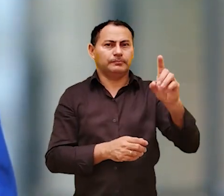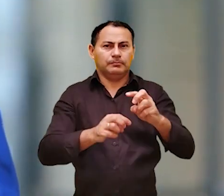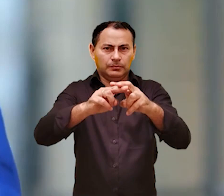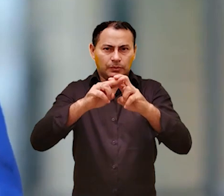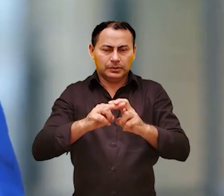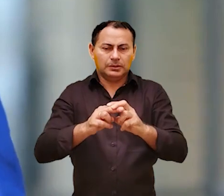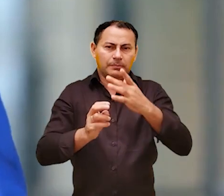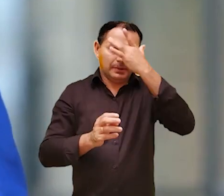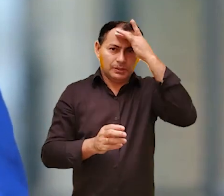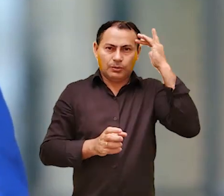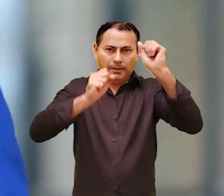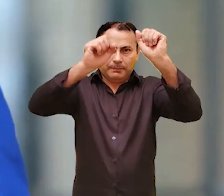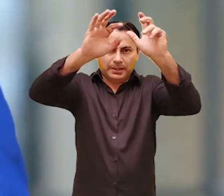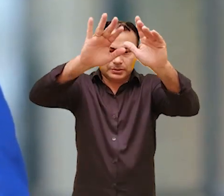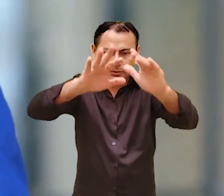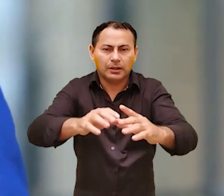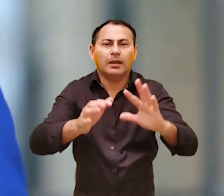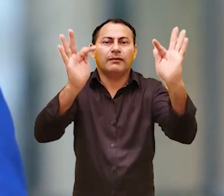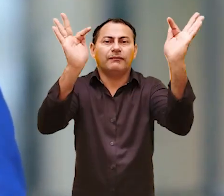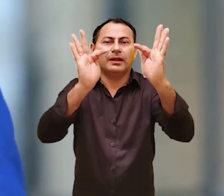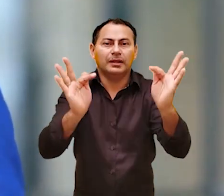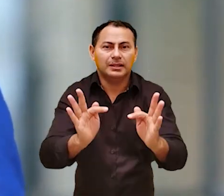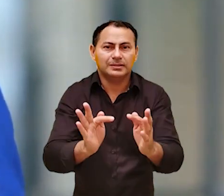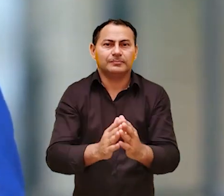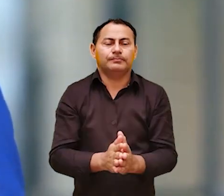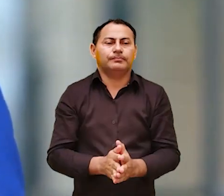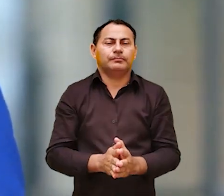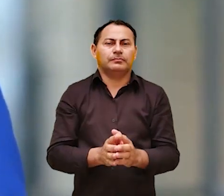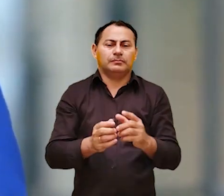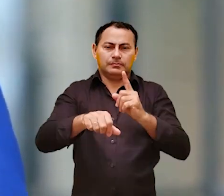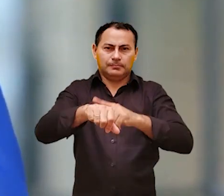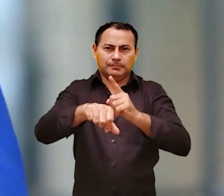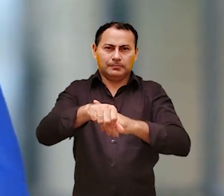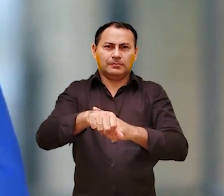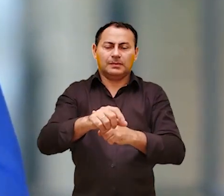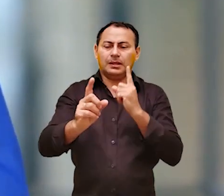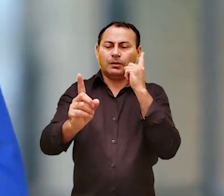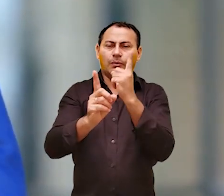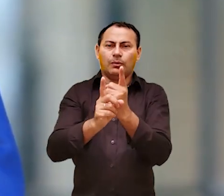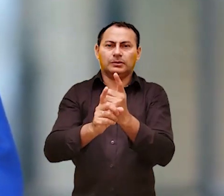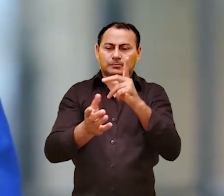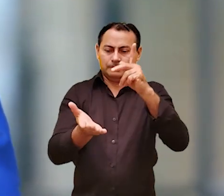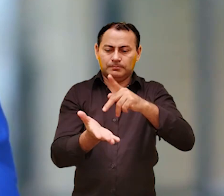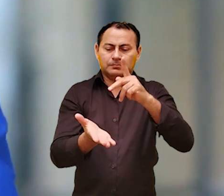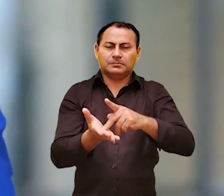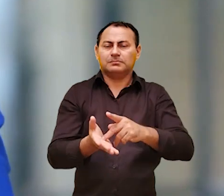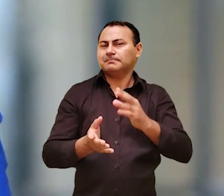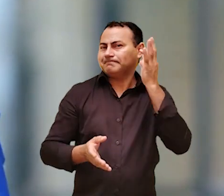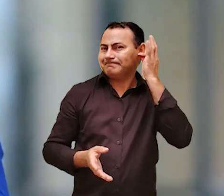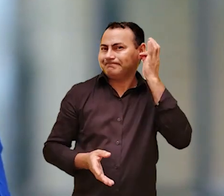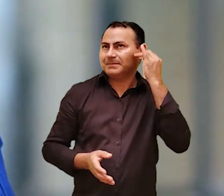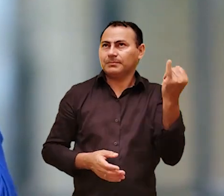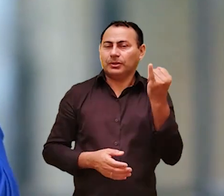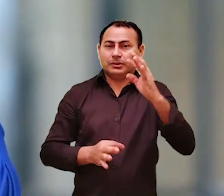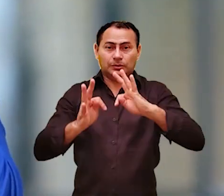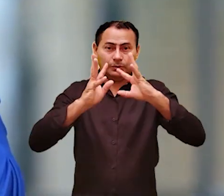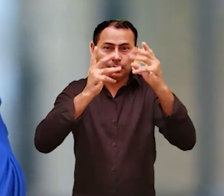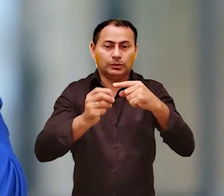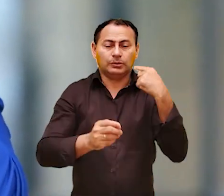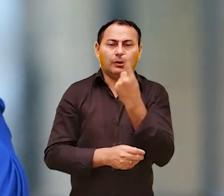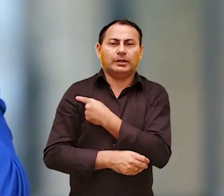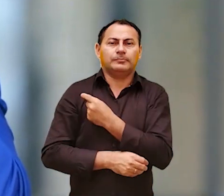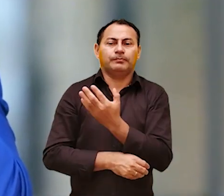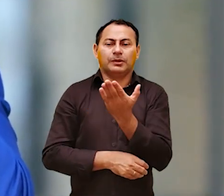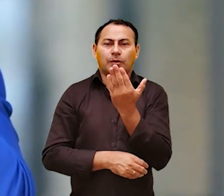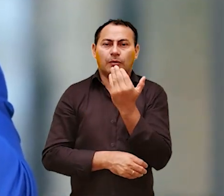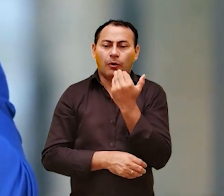de Deus. É por isso que esse homem é abençoado e é feliz. Nesse ponto, encontramos uma verdade essencial. Todos